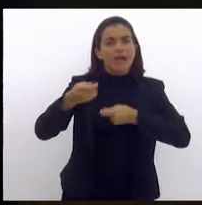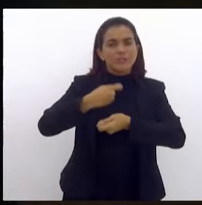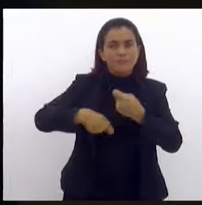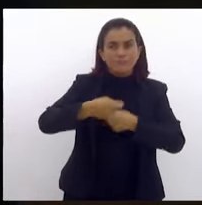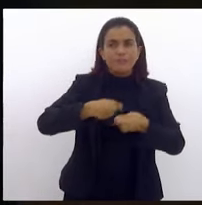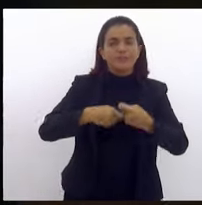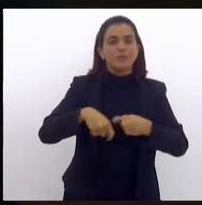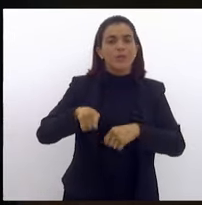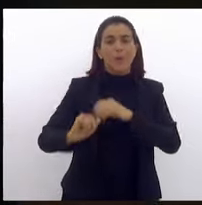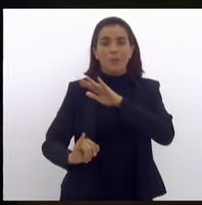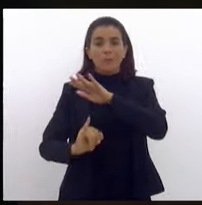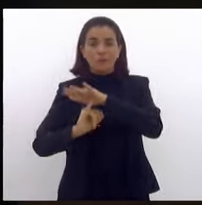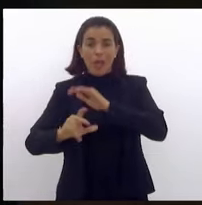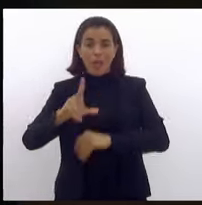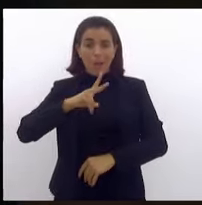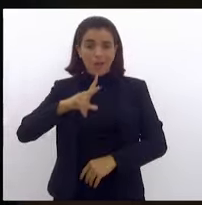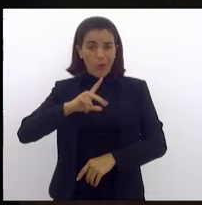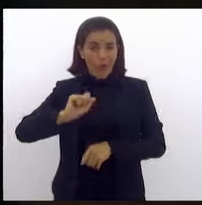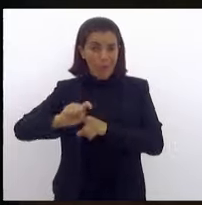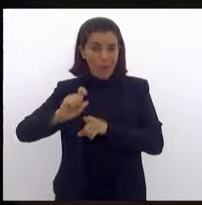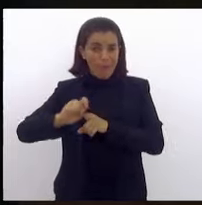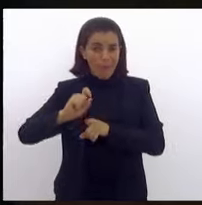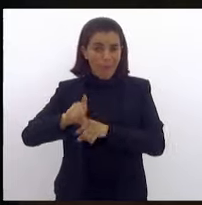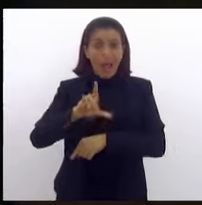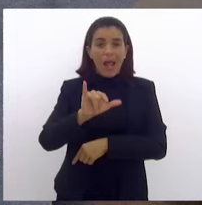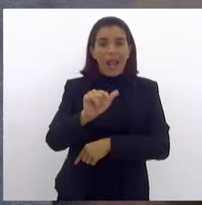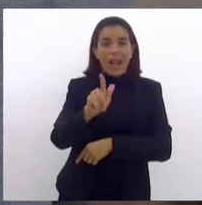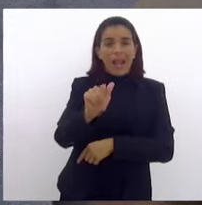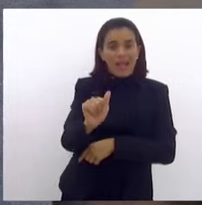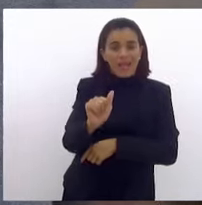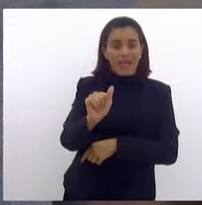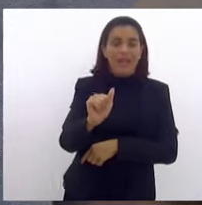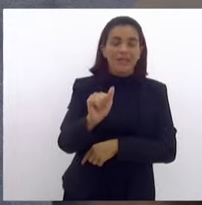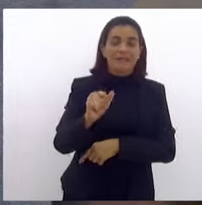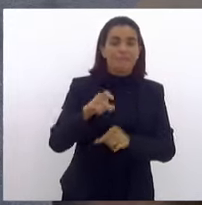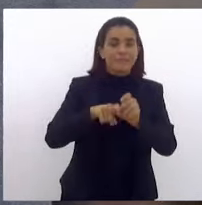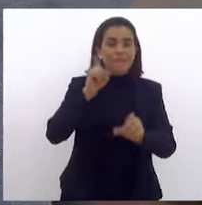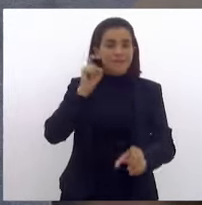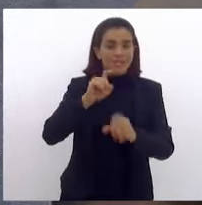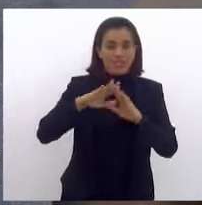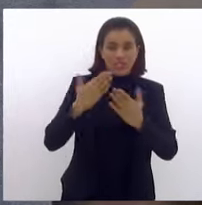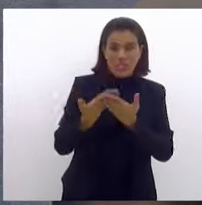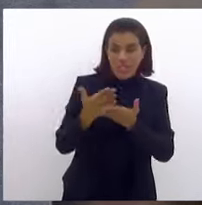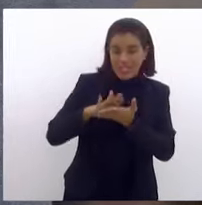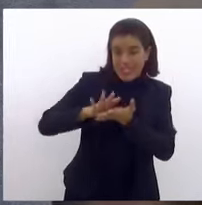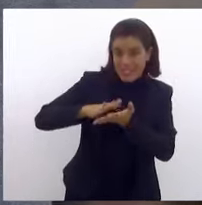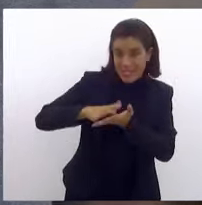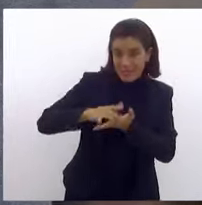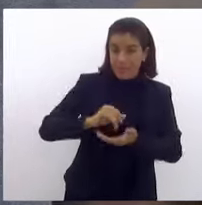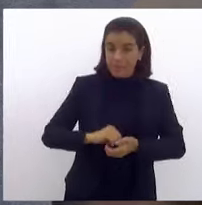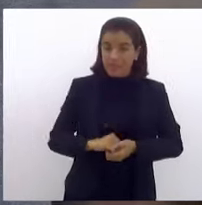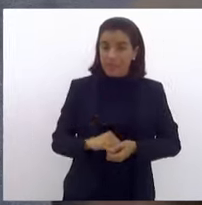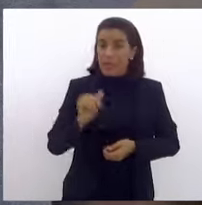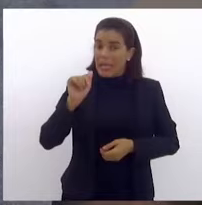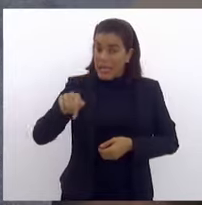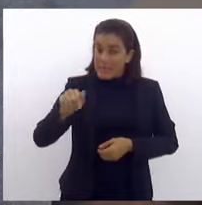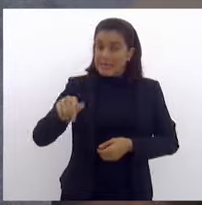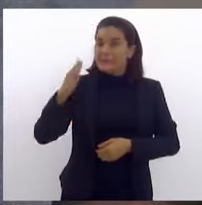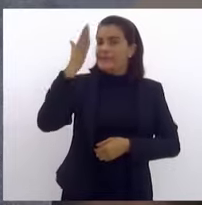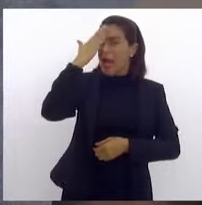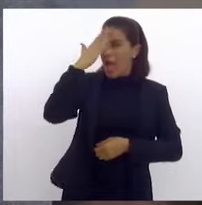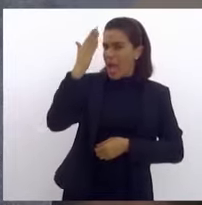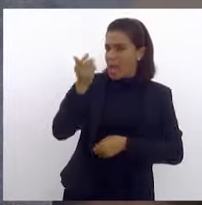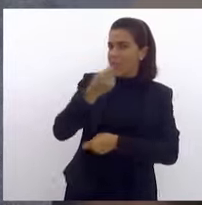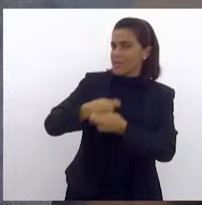administrada por uma entidade particular, que é a Liga Independente das Escolas de Samba. A Liga Independente das Escolas de Samba sabe